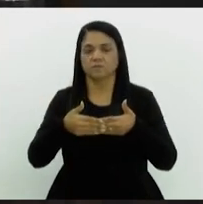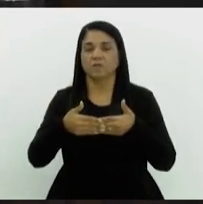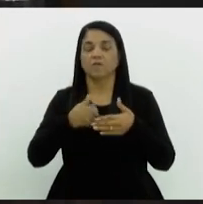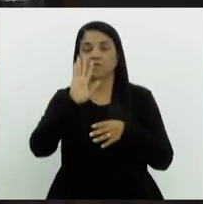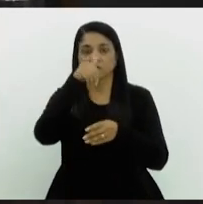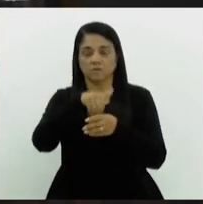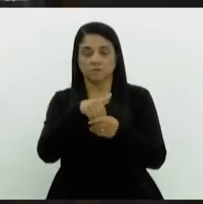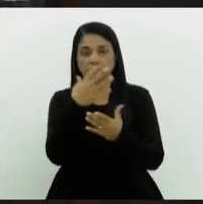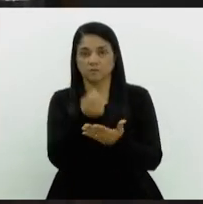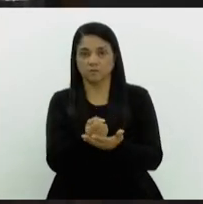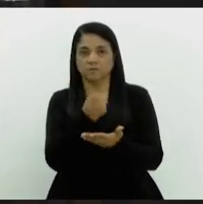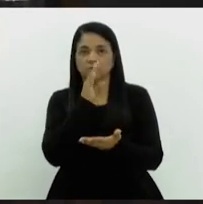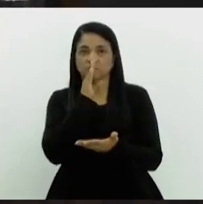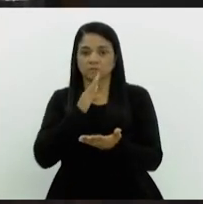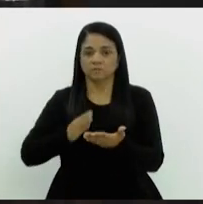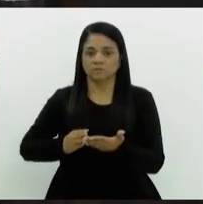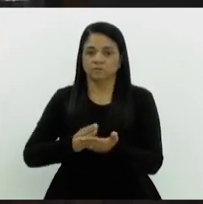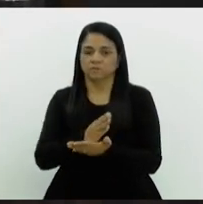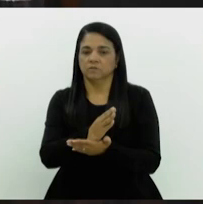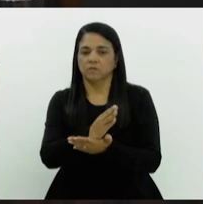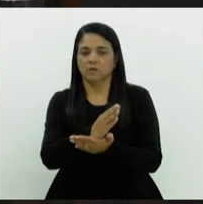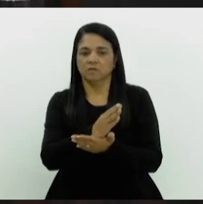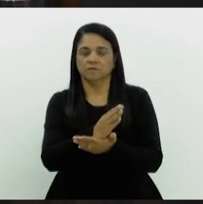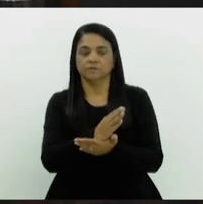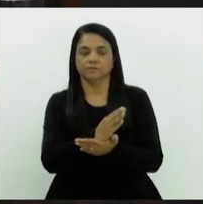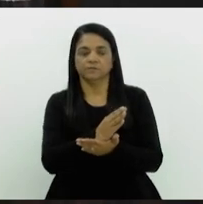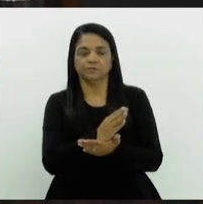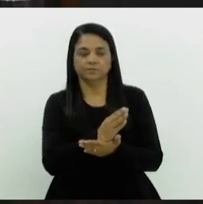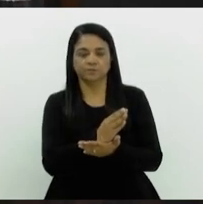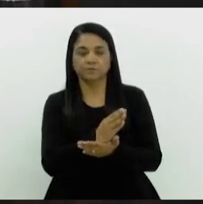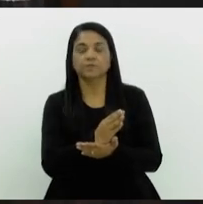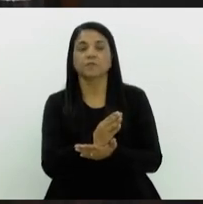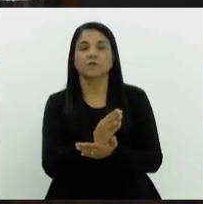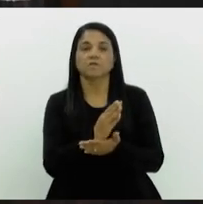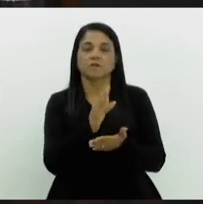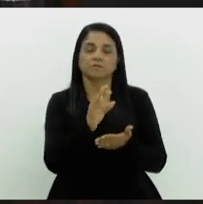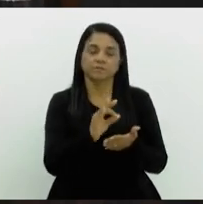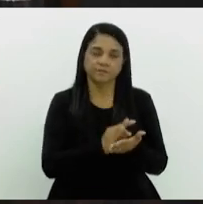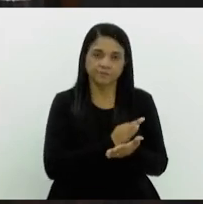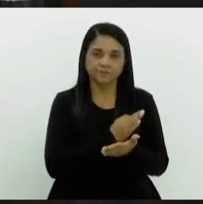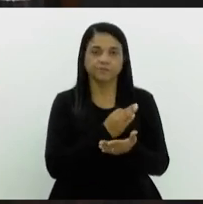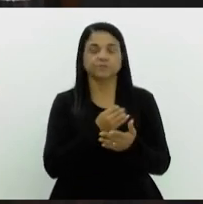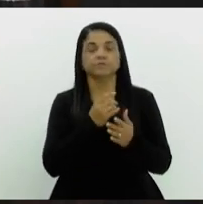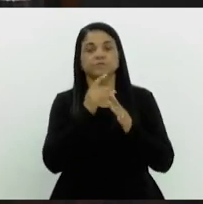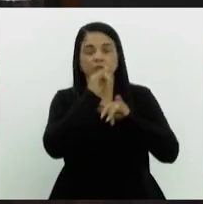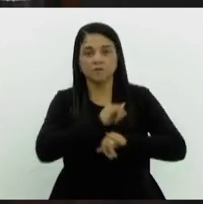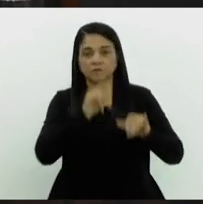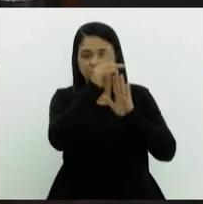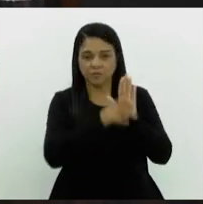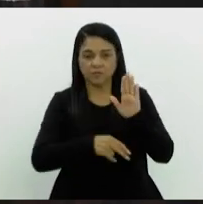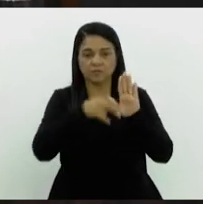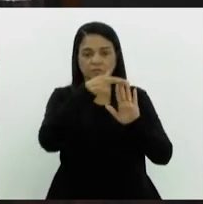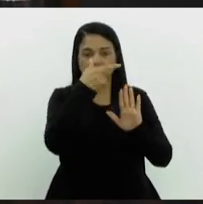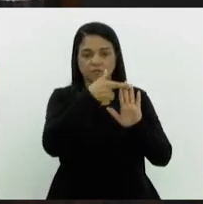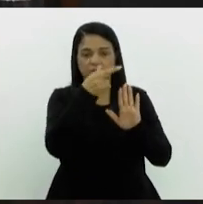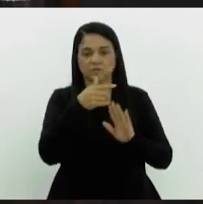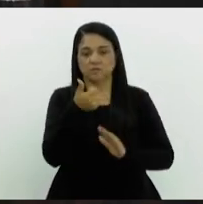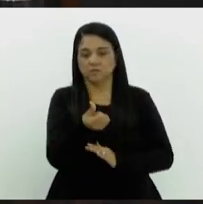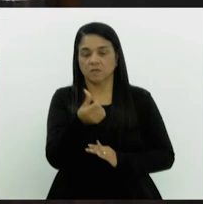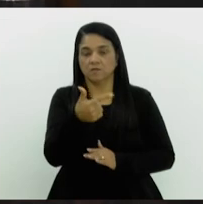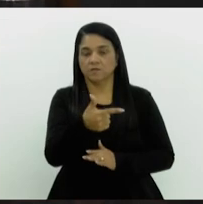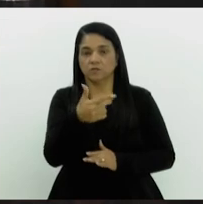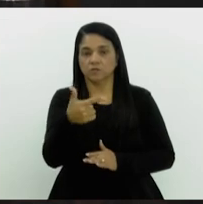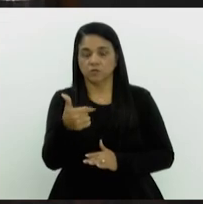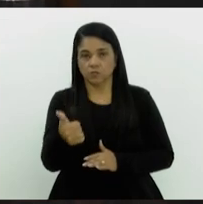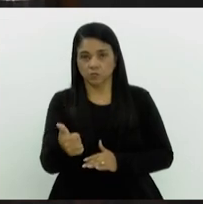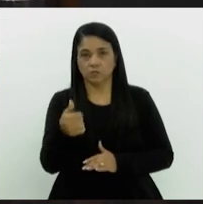em votação, os senhores que aprovam, permaneçam como estão, aprovado, vai à promulgação. Anuncio o projeto de resolução número 621